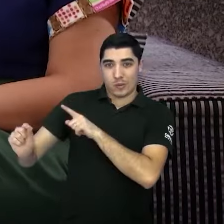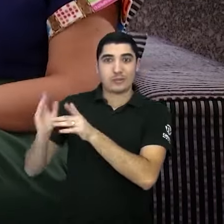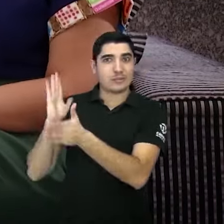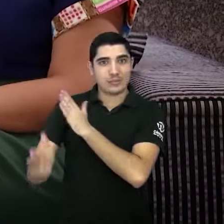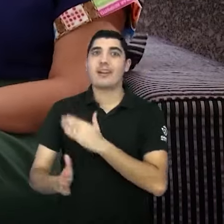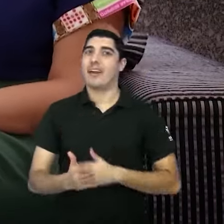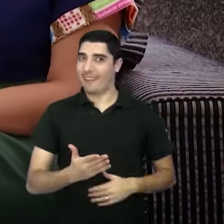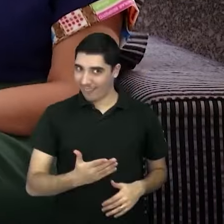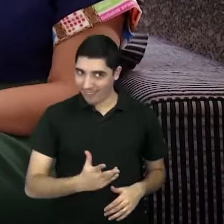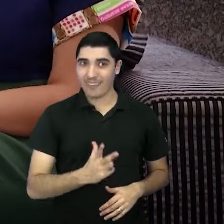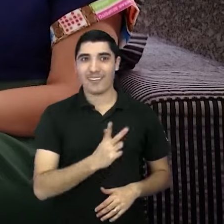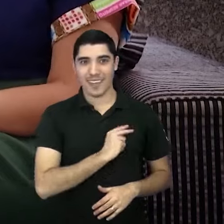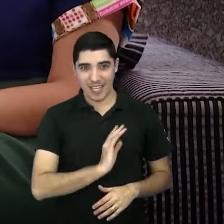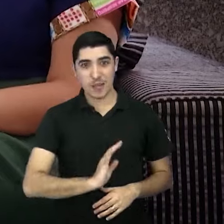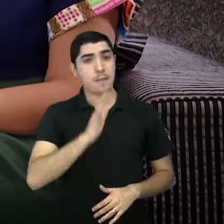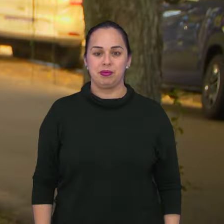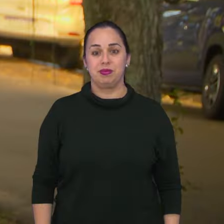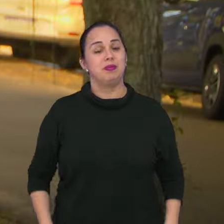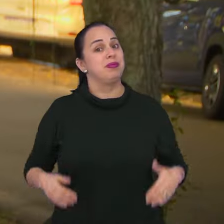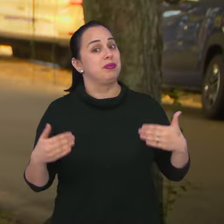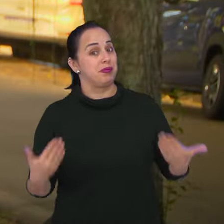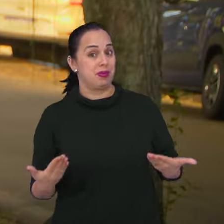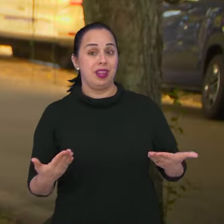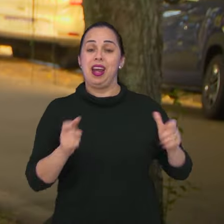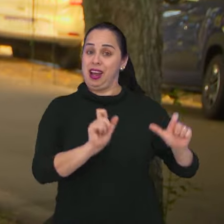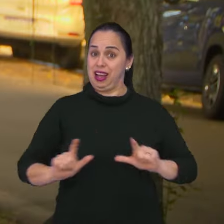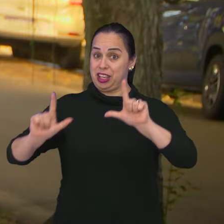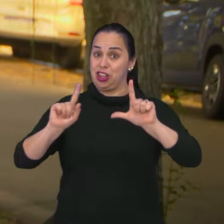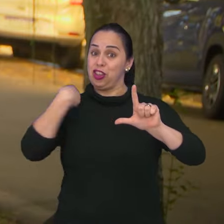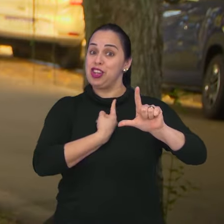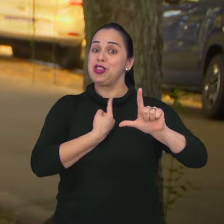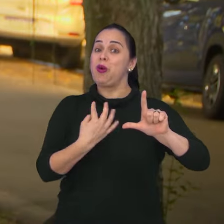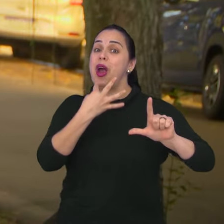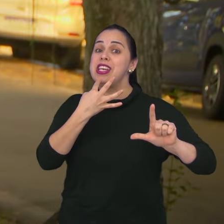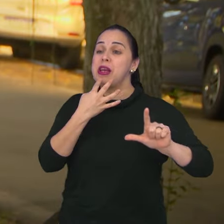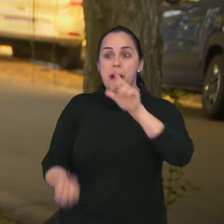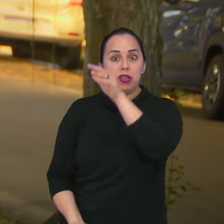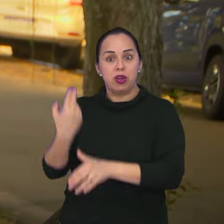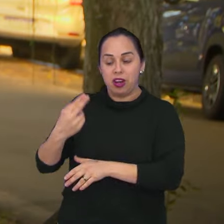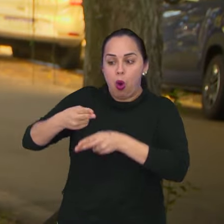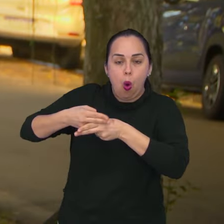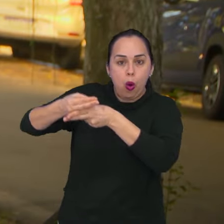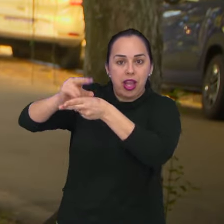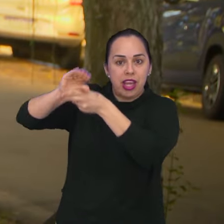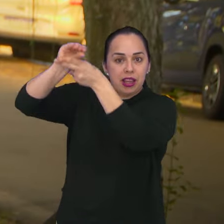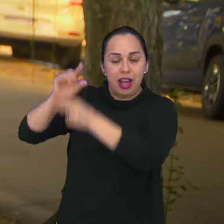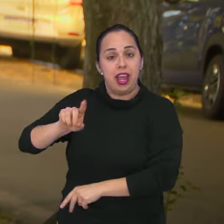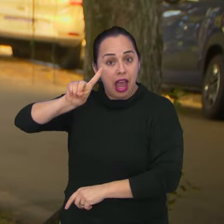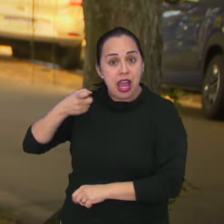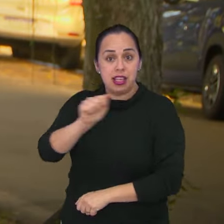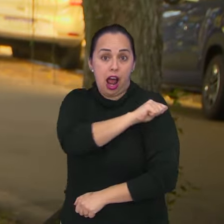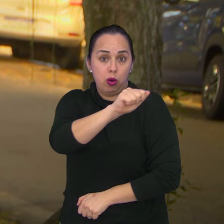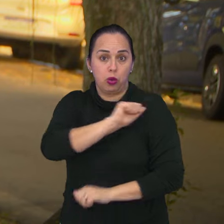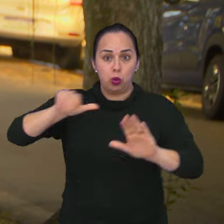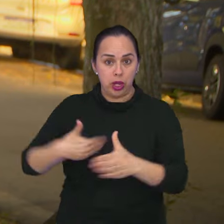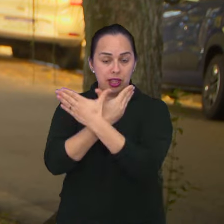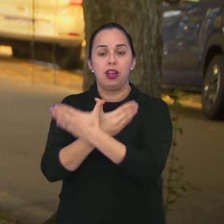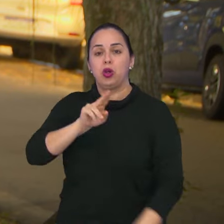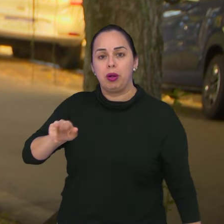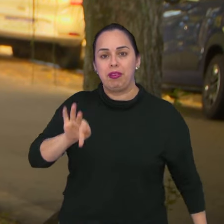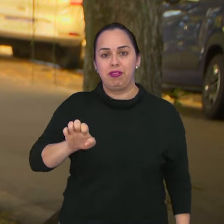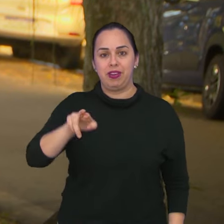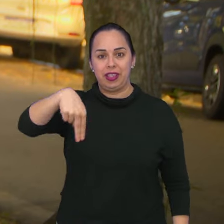né? Aí pronto, né? Aqui no Entrevistas também conhecemos o criador do INPE, ex-aluno do